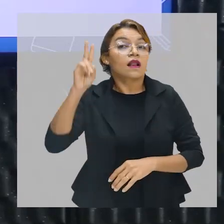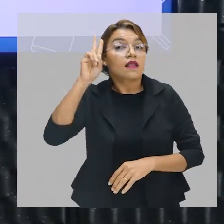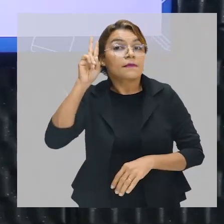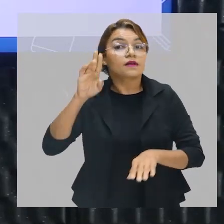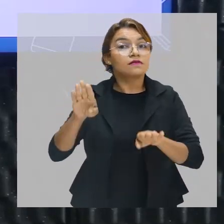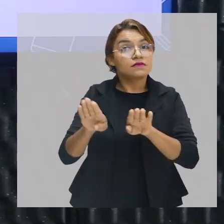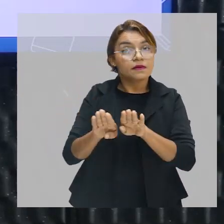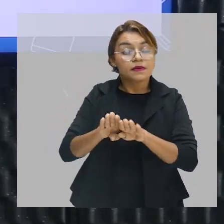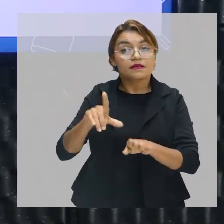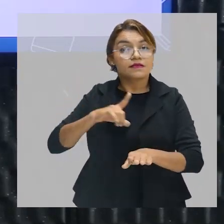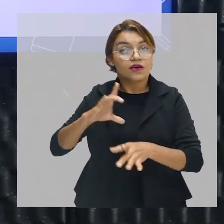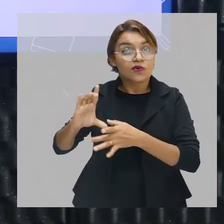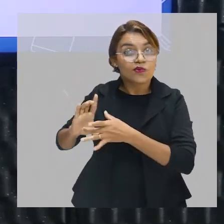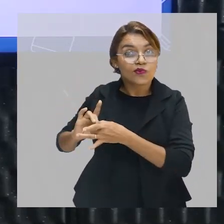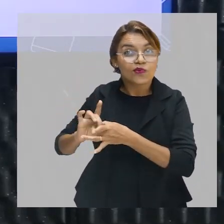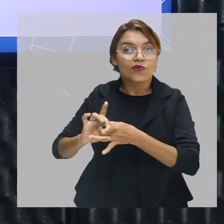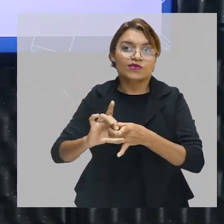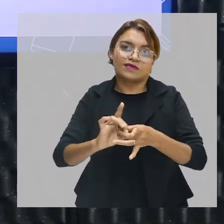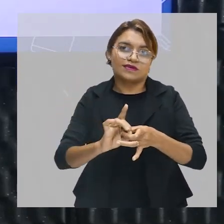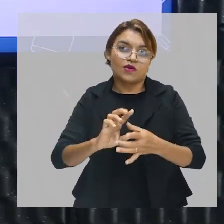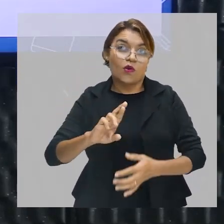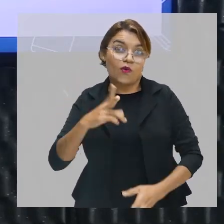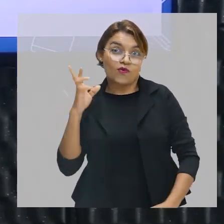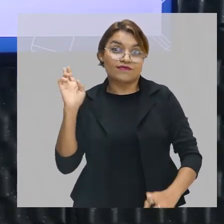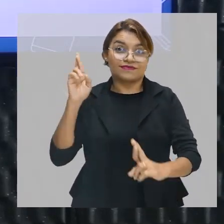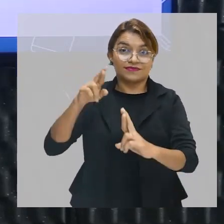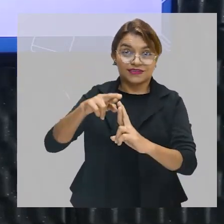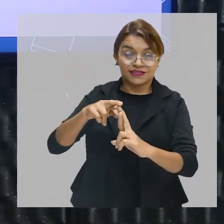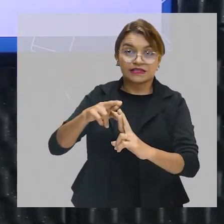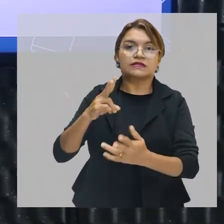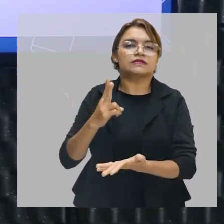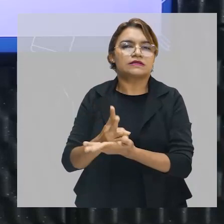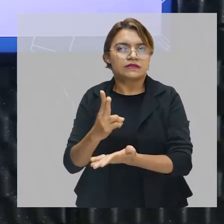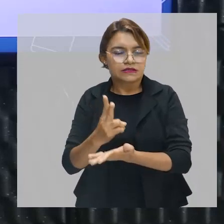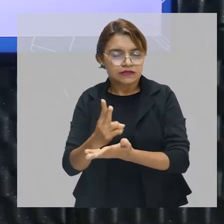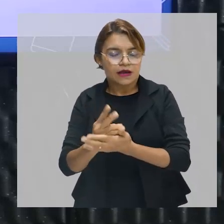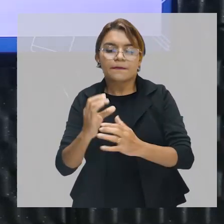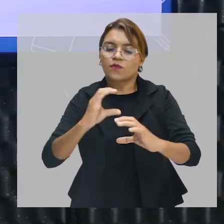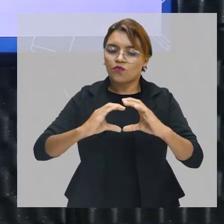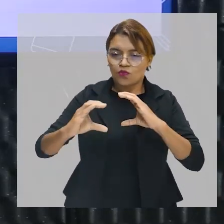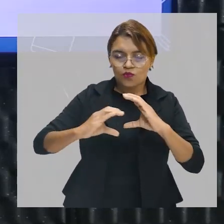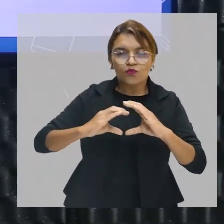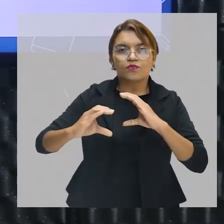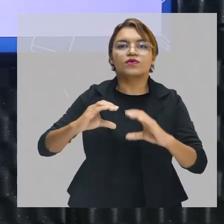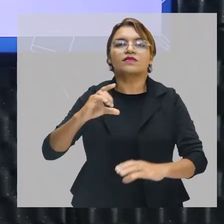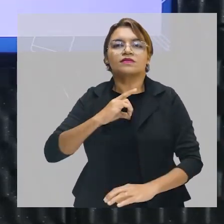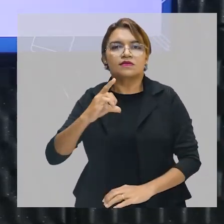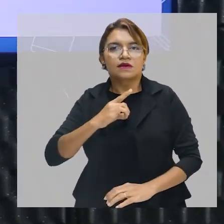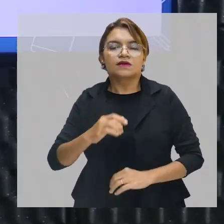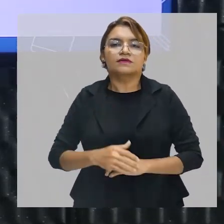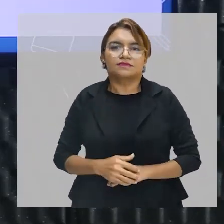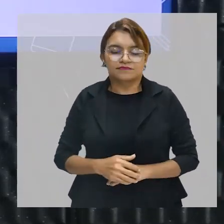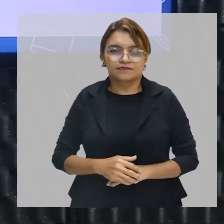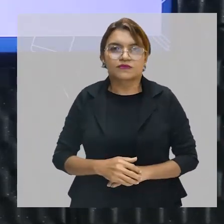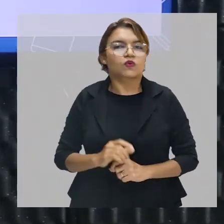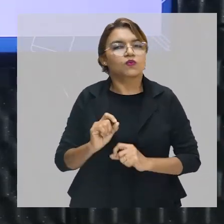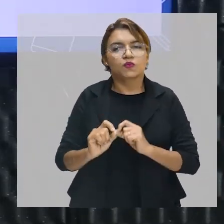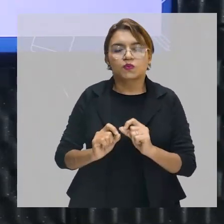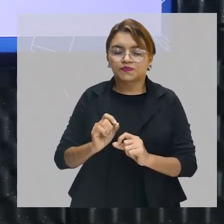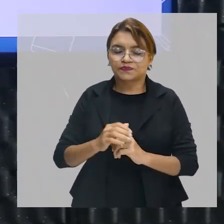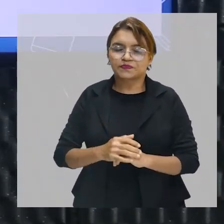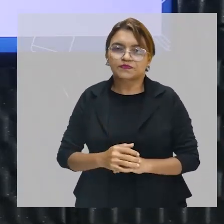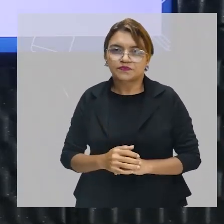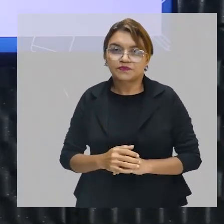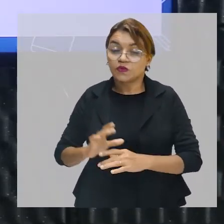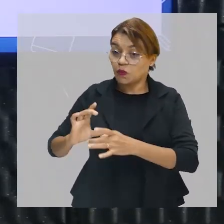o contexto ou o referente, pois sempre que nós nos comunicamos, temos que levar em consideração